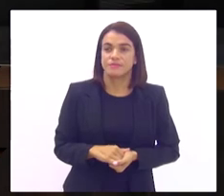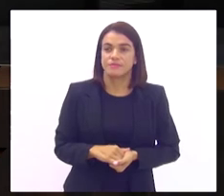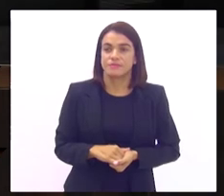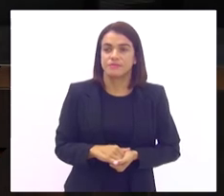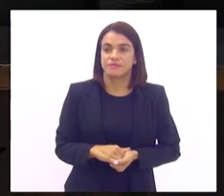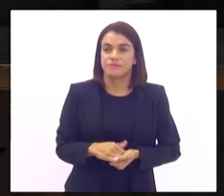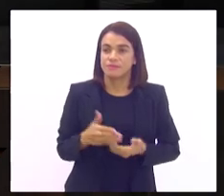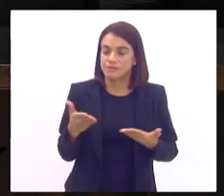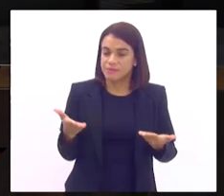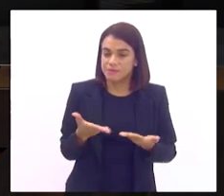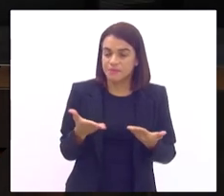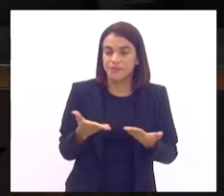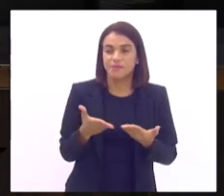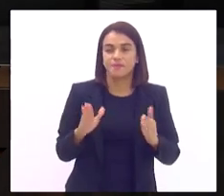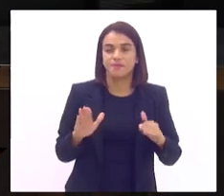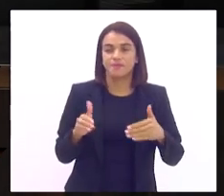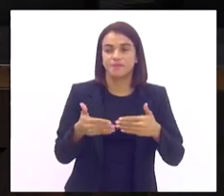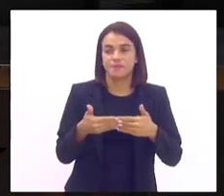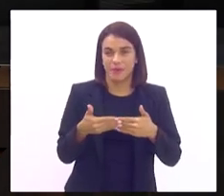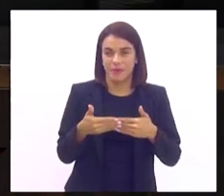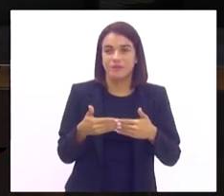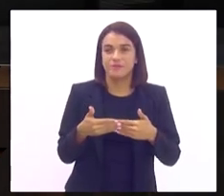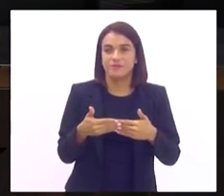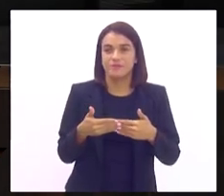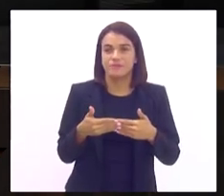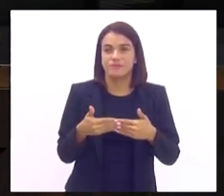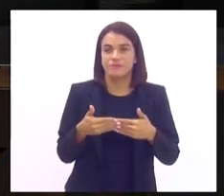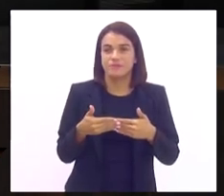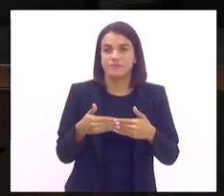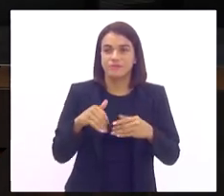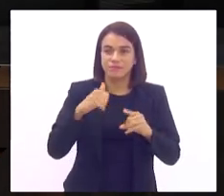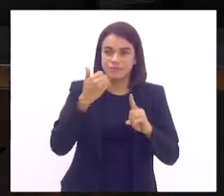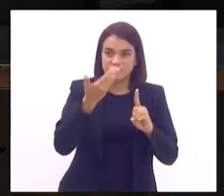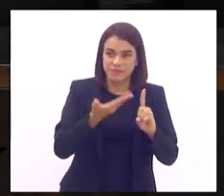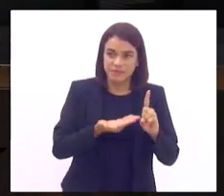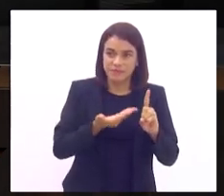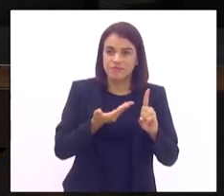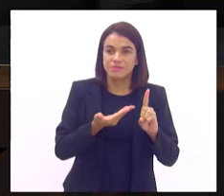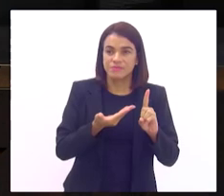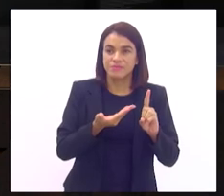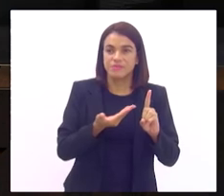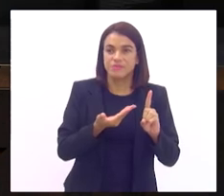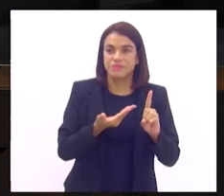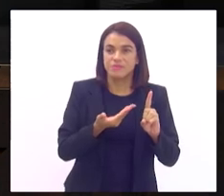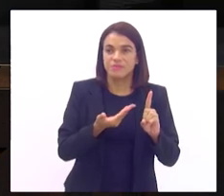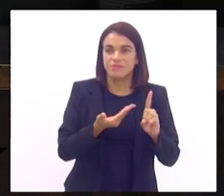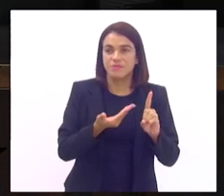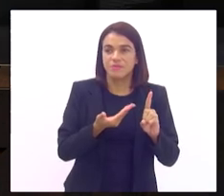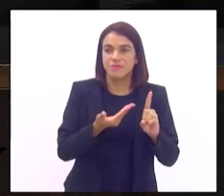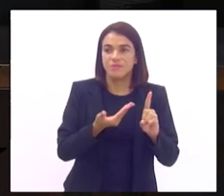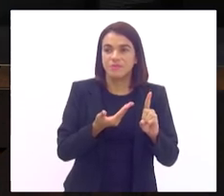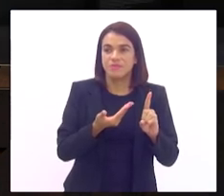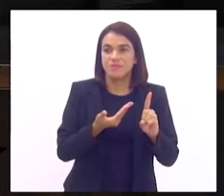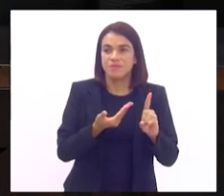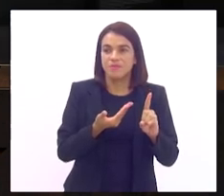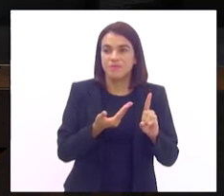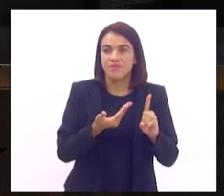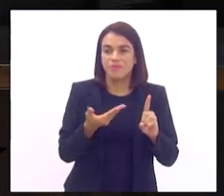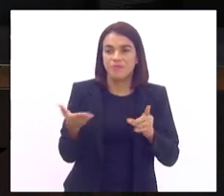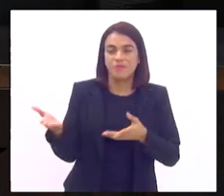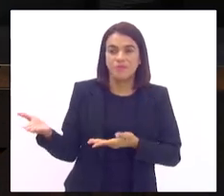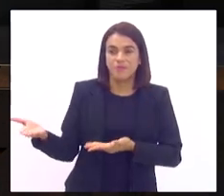Agora, para encerrar, como eu disse, uma singela homenagem do nosso mandato, né, dessa casa,